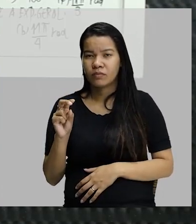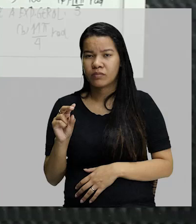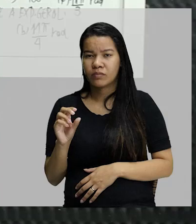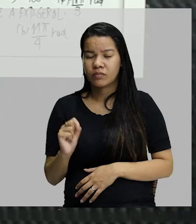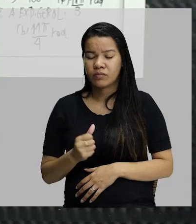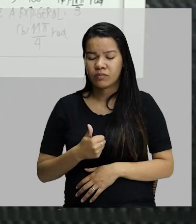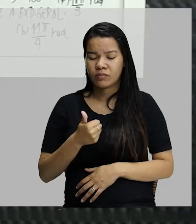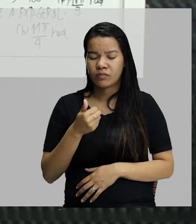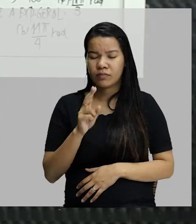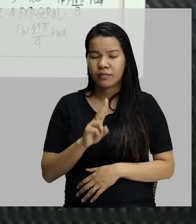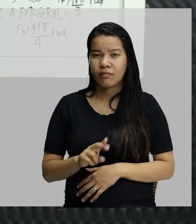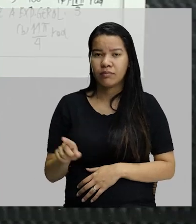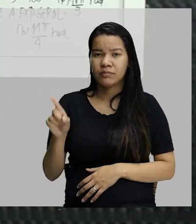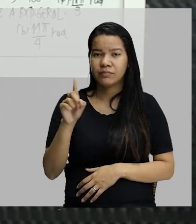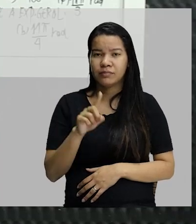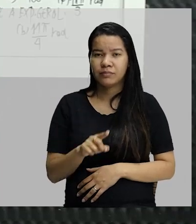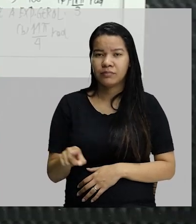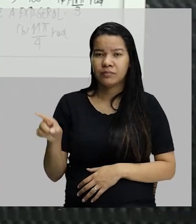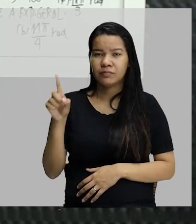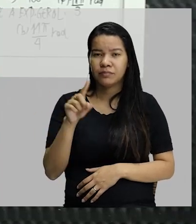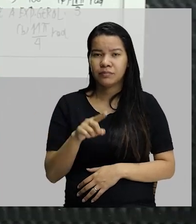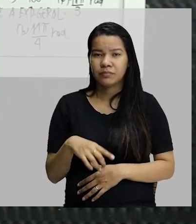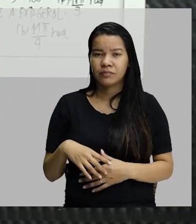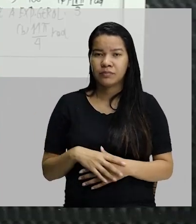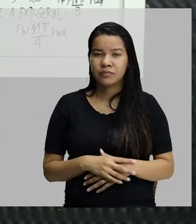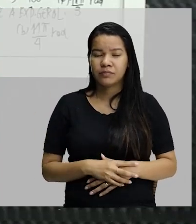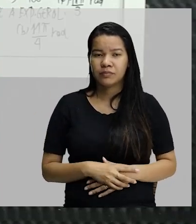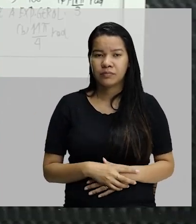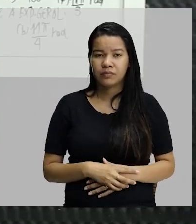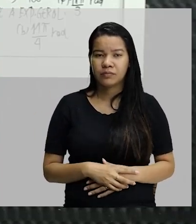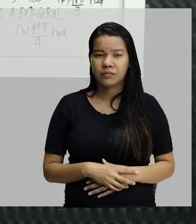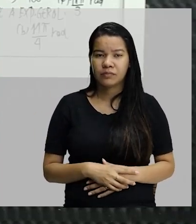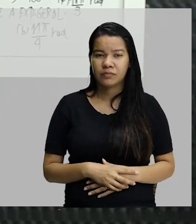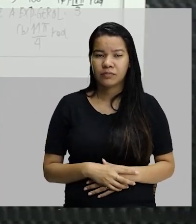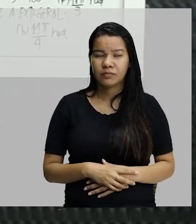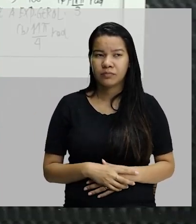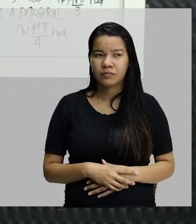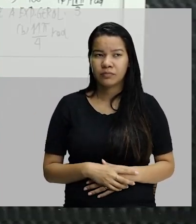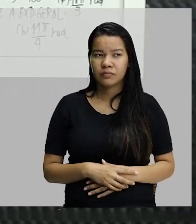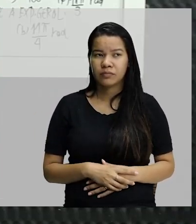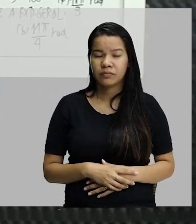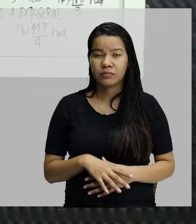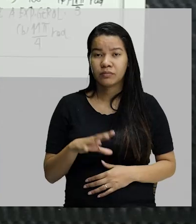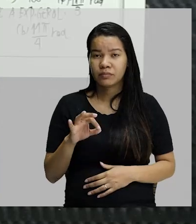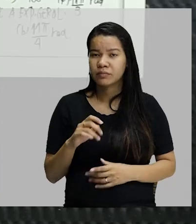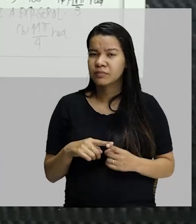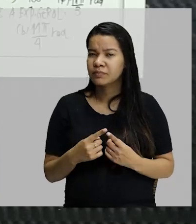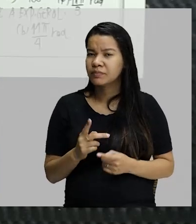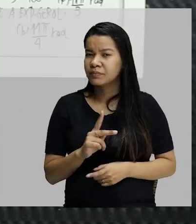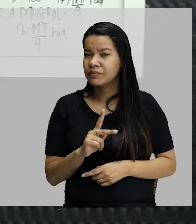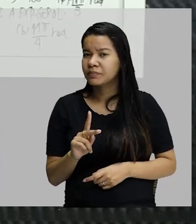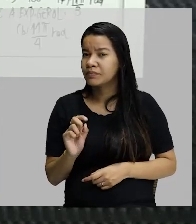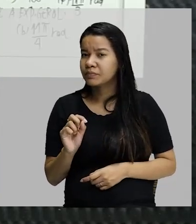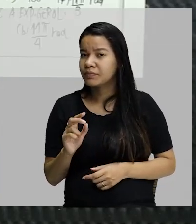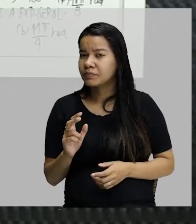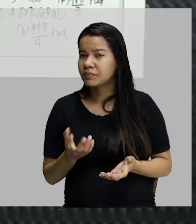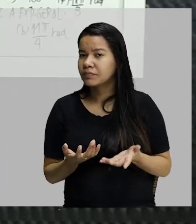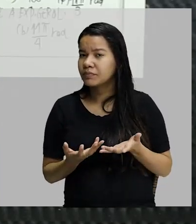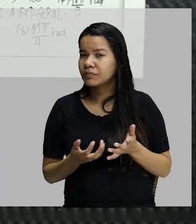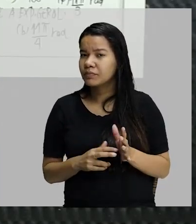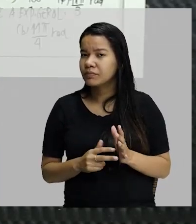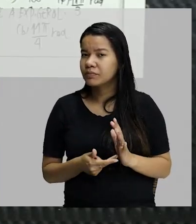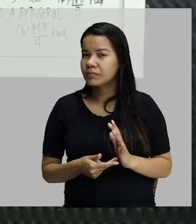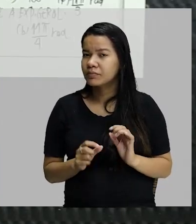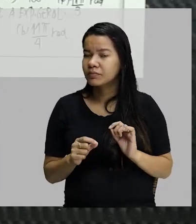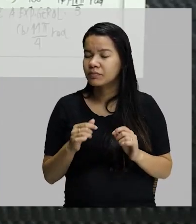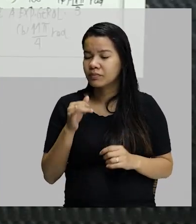volta. É o côngruo de primeira volta. Certo? Ah, professor, então quer dizer que nesse exemplo que